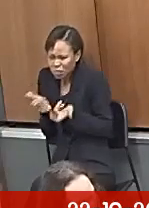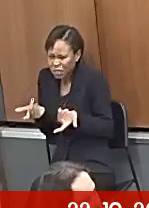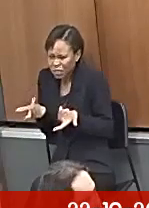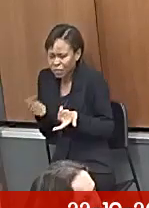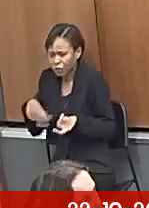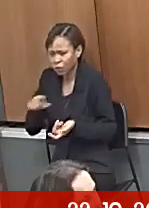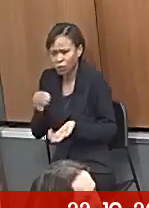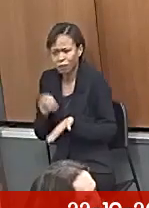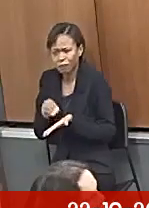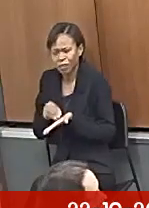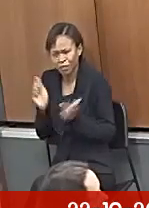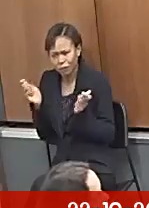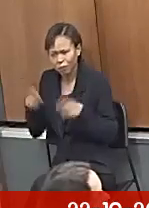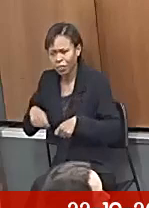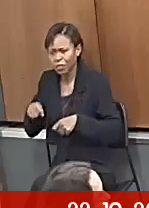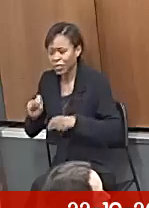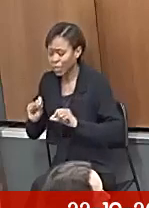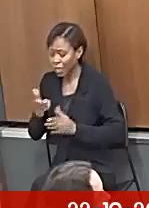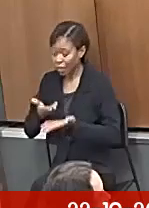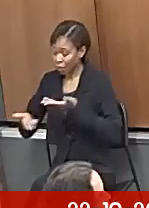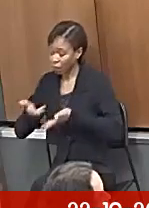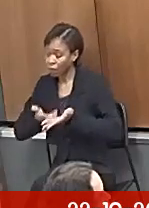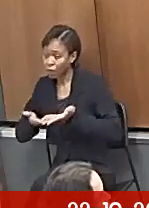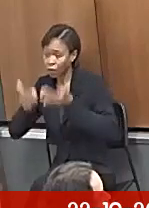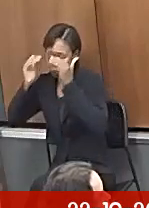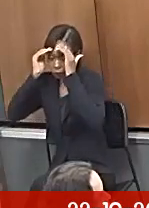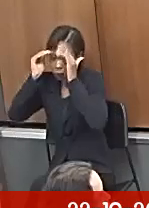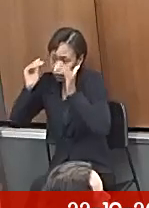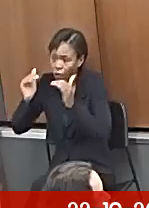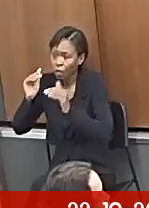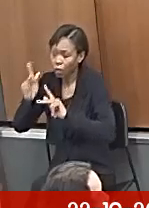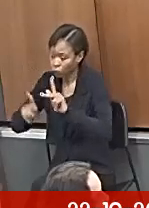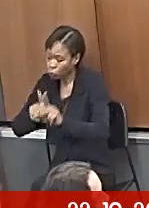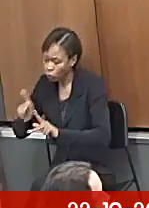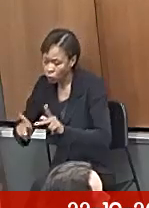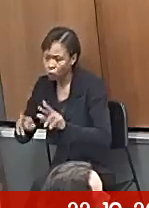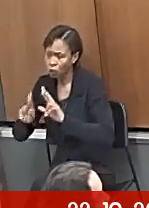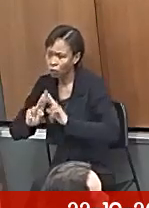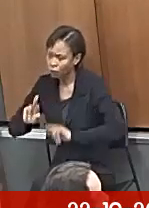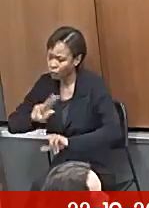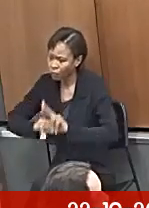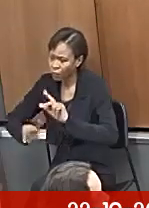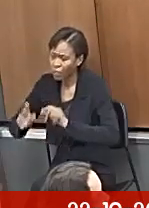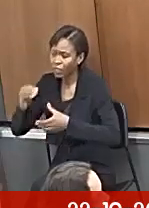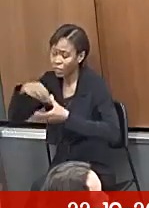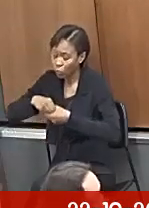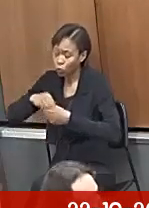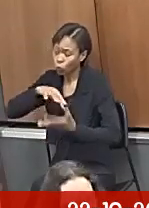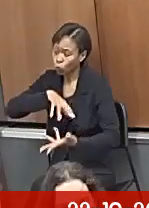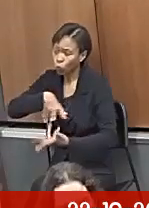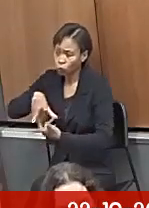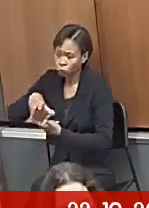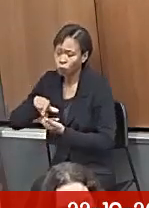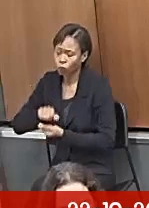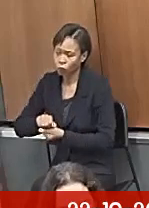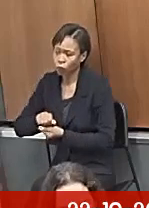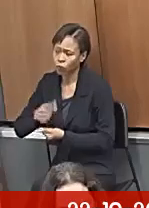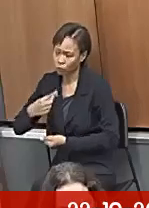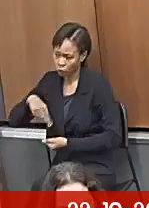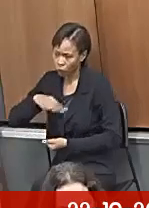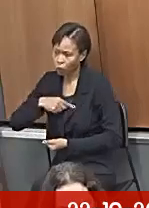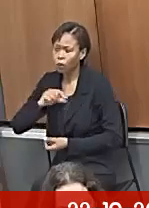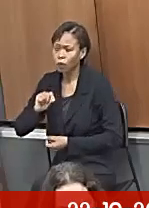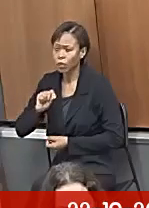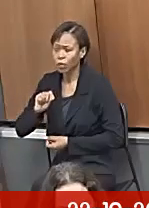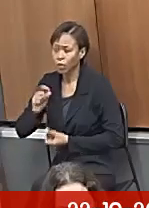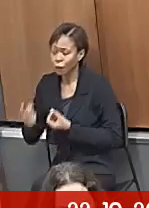soluções, de dialogar com as diferenças, de respeitar os incontáveis arranjos de ser e estar no mundo, e assim a gente vai pavimentando o